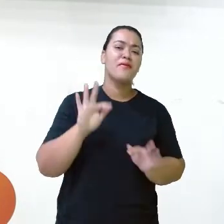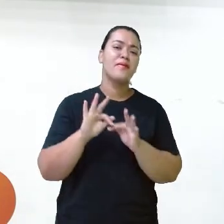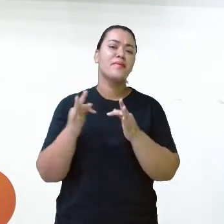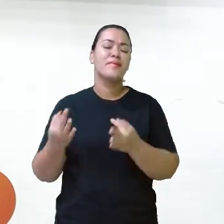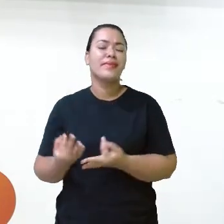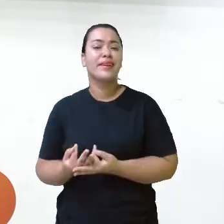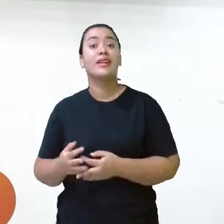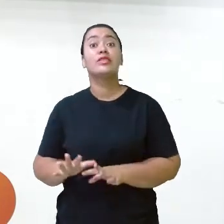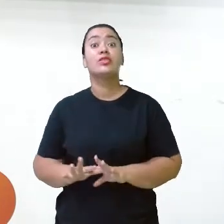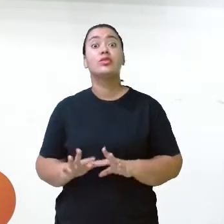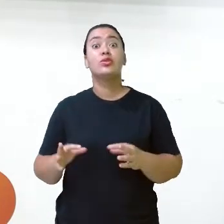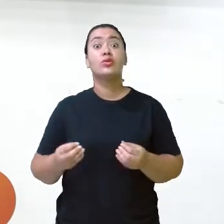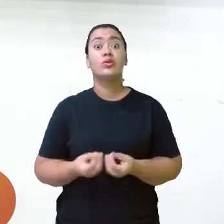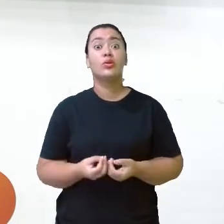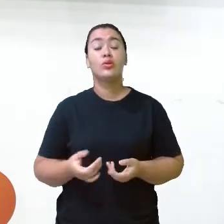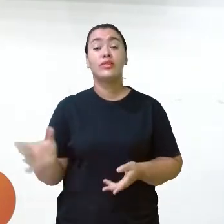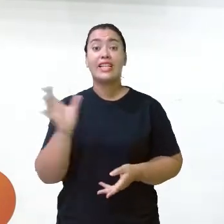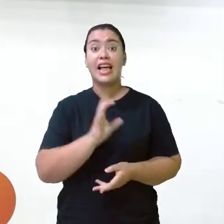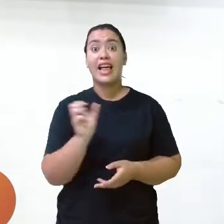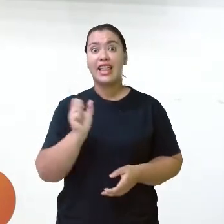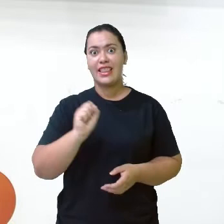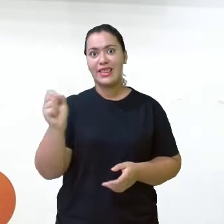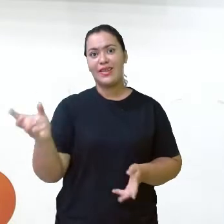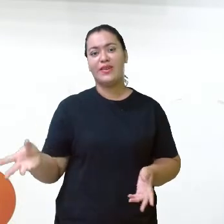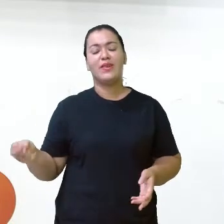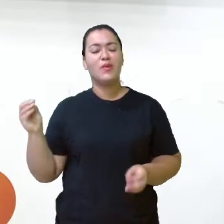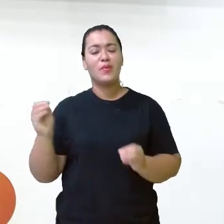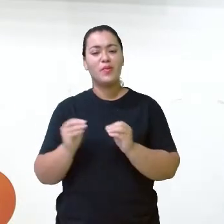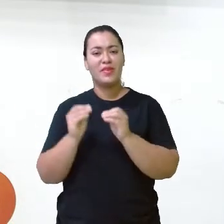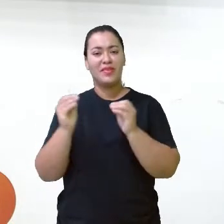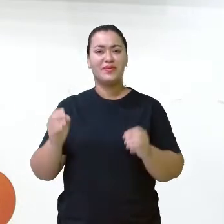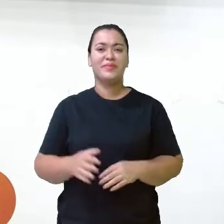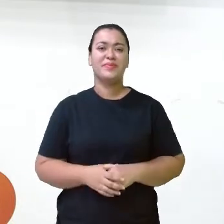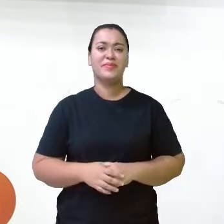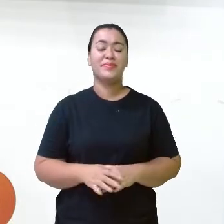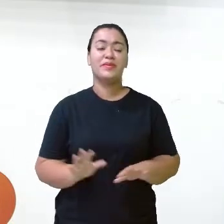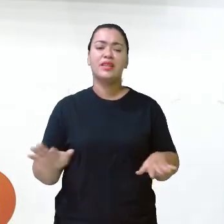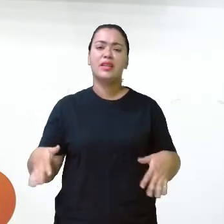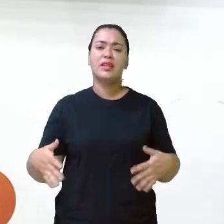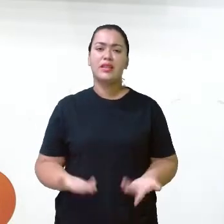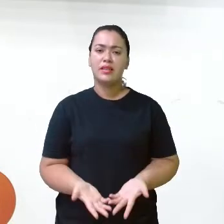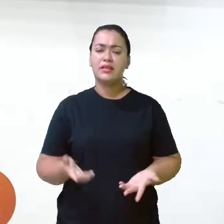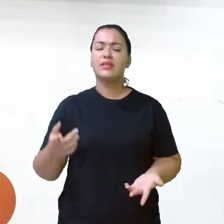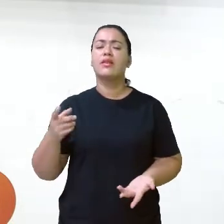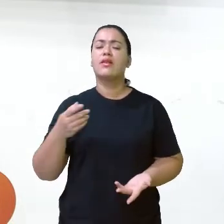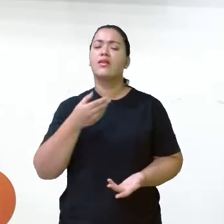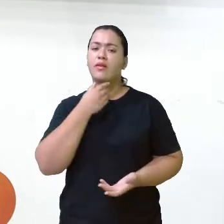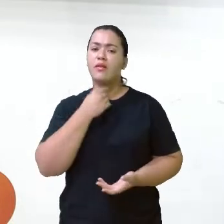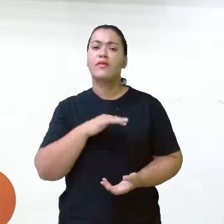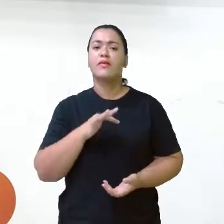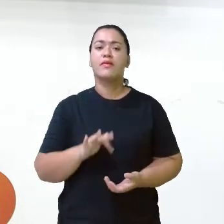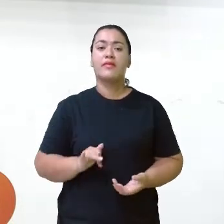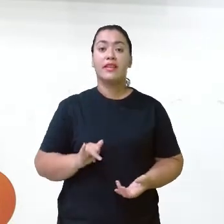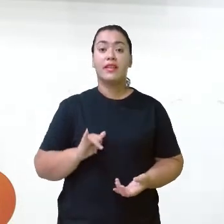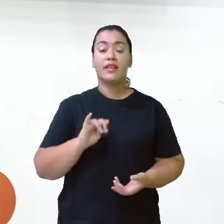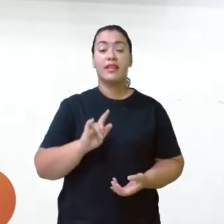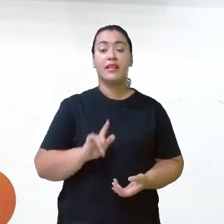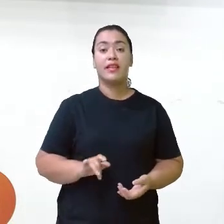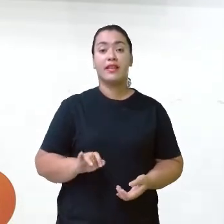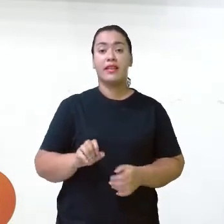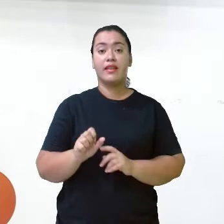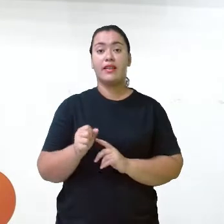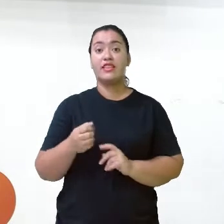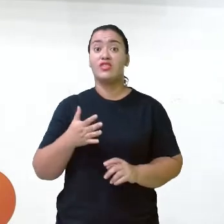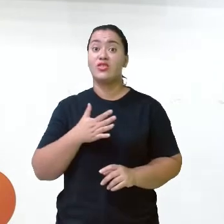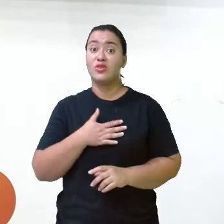família. Todo mundo adora aquele beijinho carinhoso, tá certo? Então, o Filéas também gostou do beijinho de Cibele e